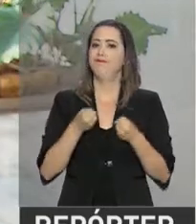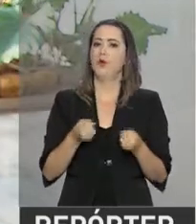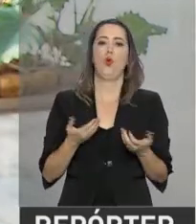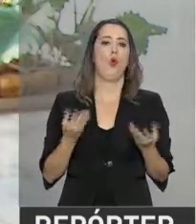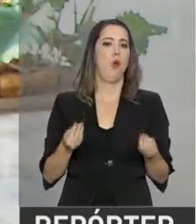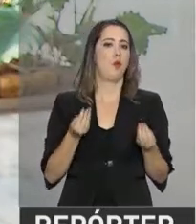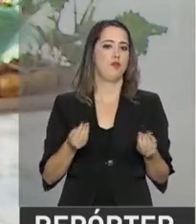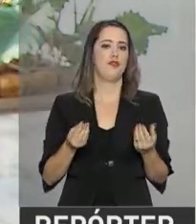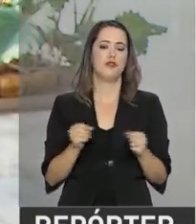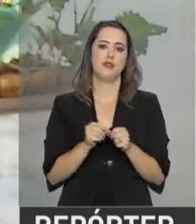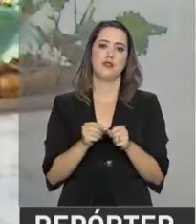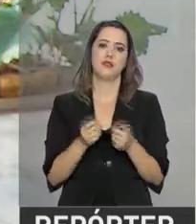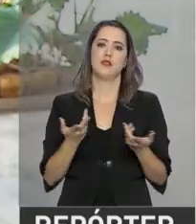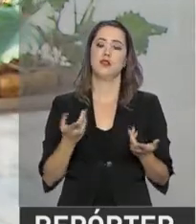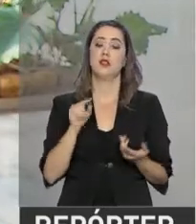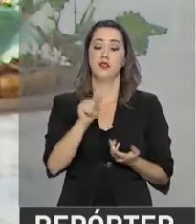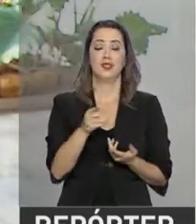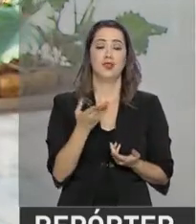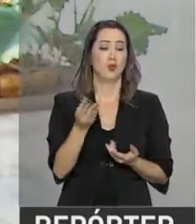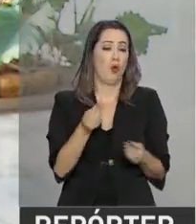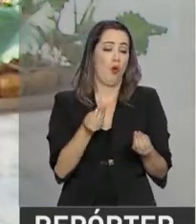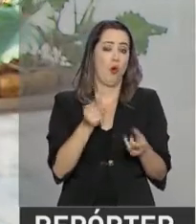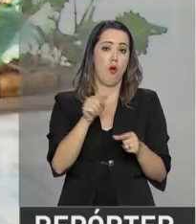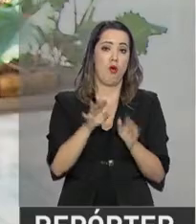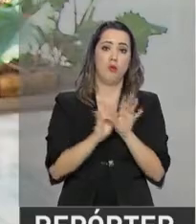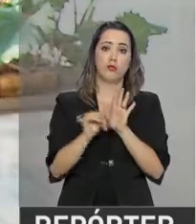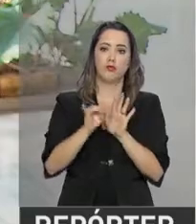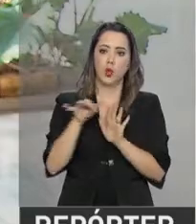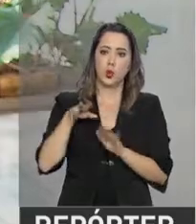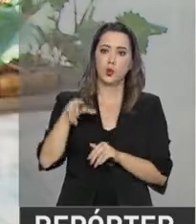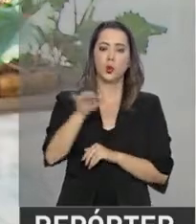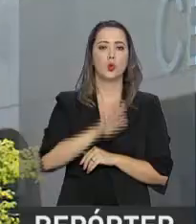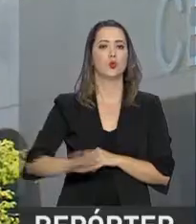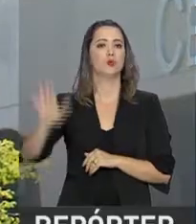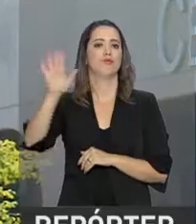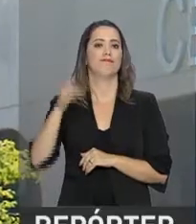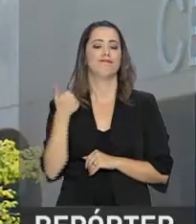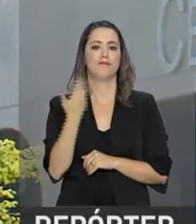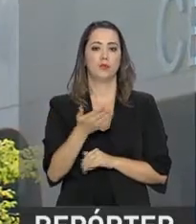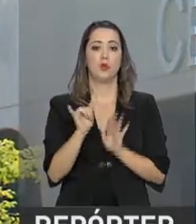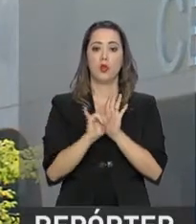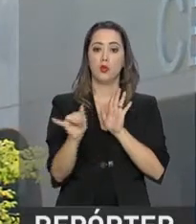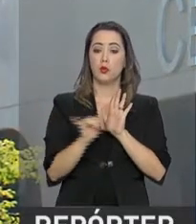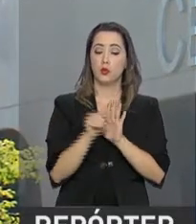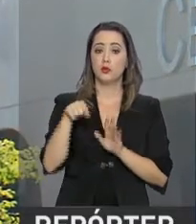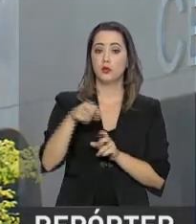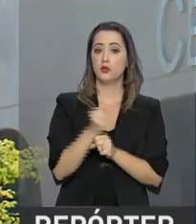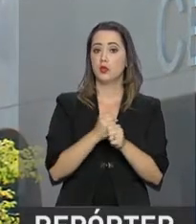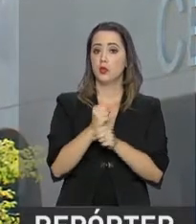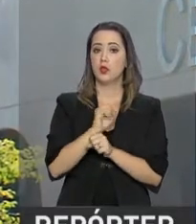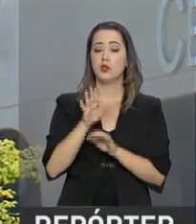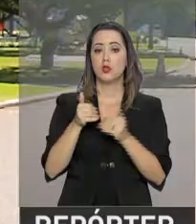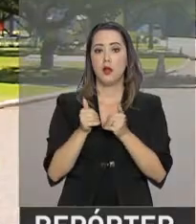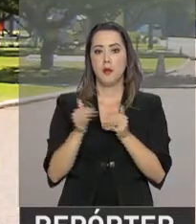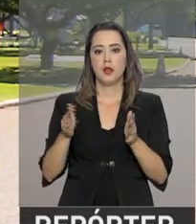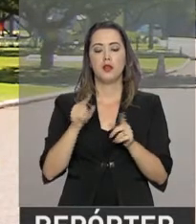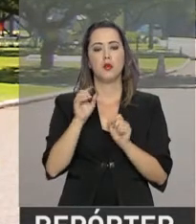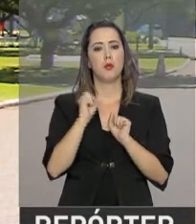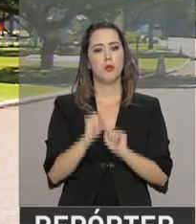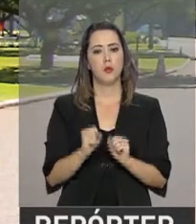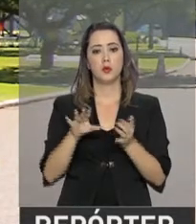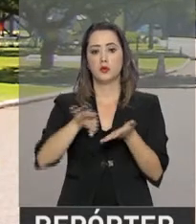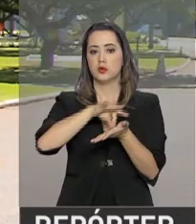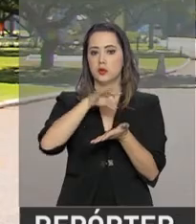você fazer um espetáculo e uma turnê nessa dimensão. O edital 2018 já está aberto. Podem